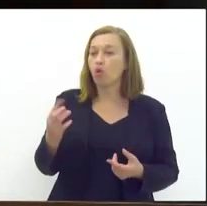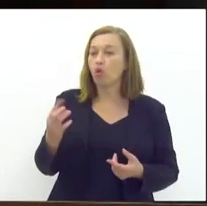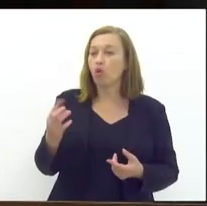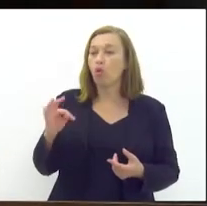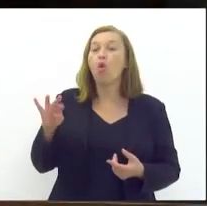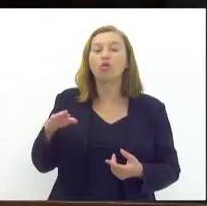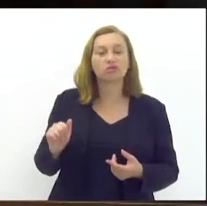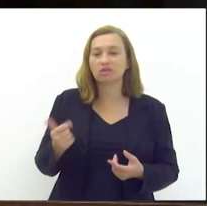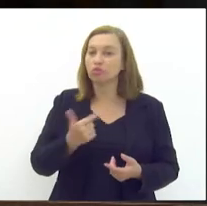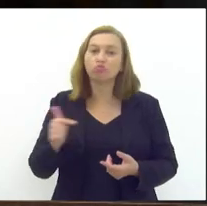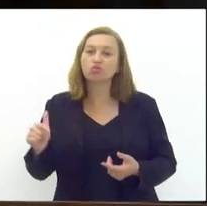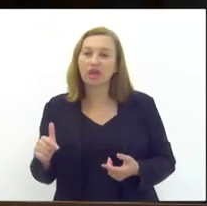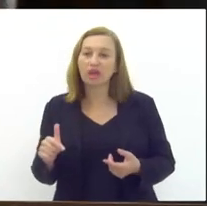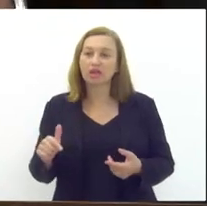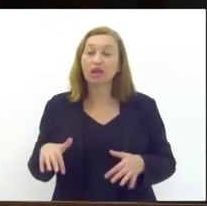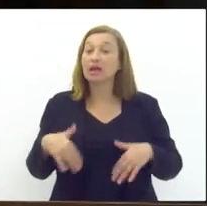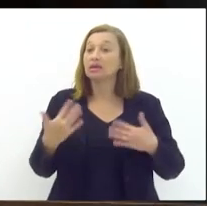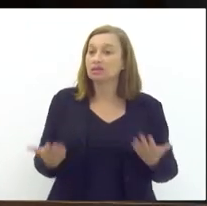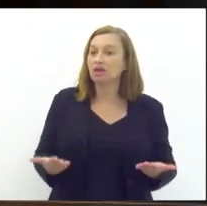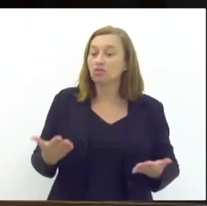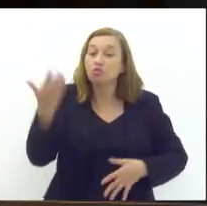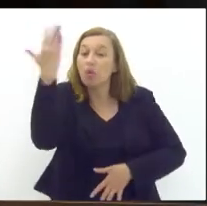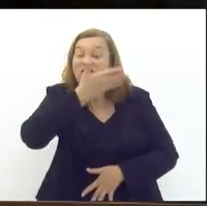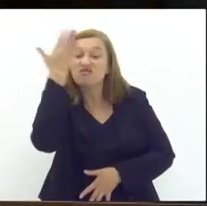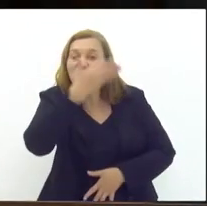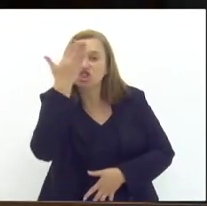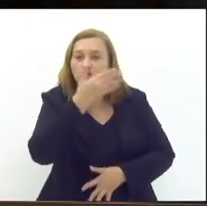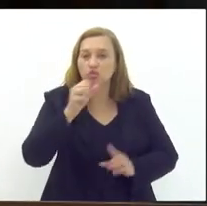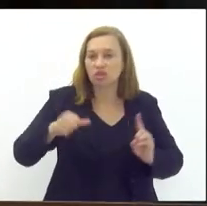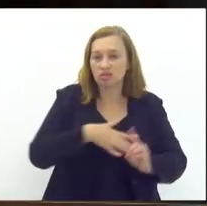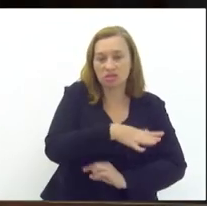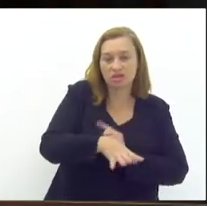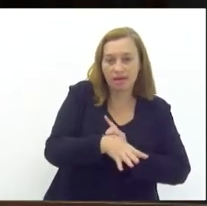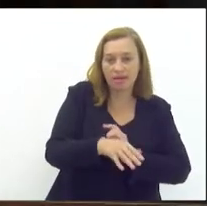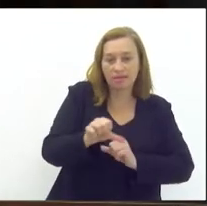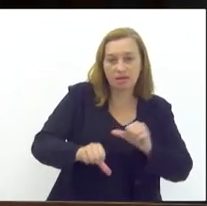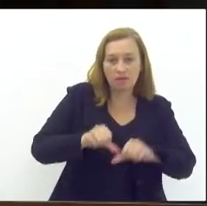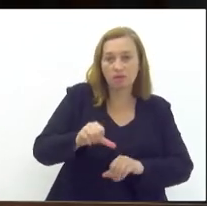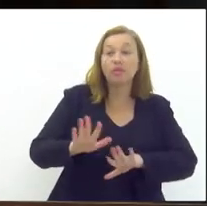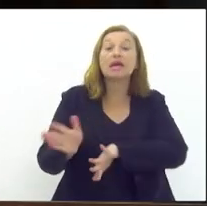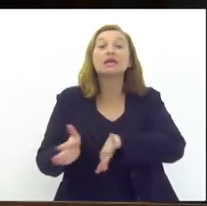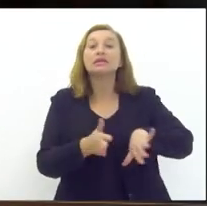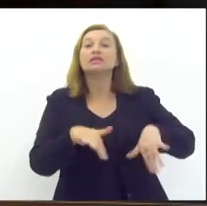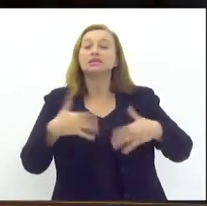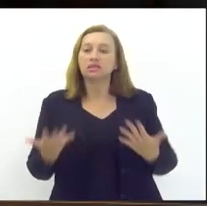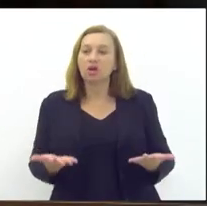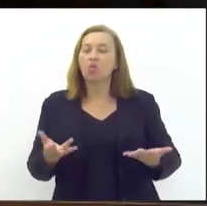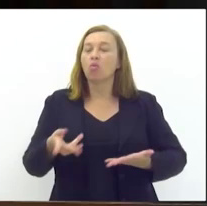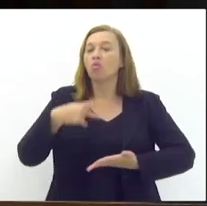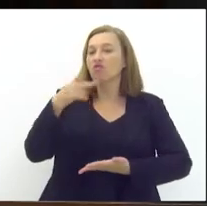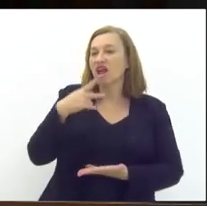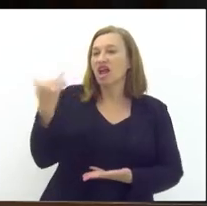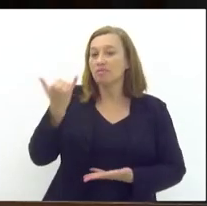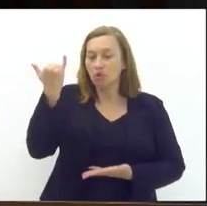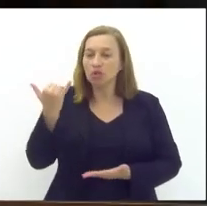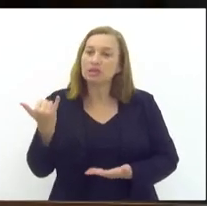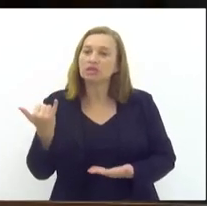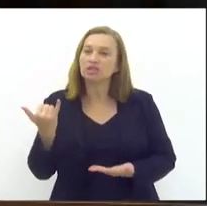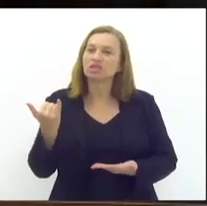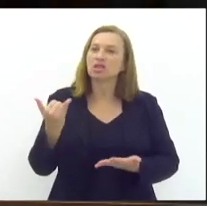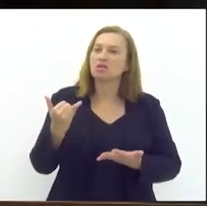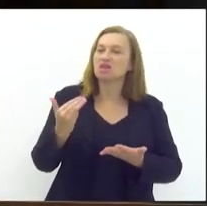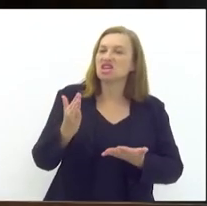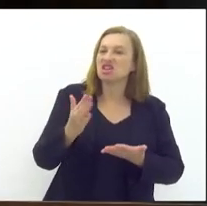então é algo que não é visto também por essa por essa reforma uma coisa interessante que vale a pena falar que apesar de